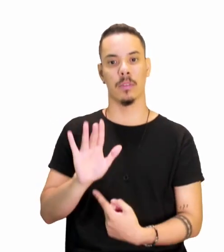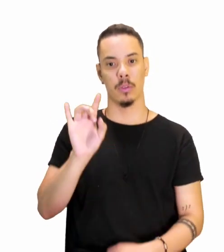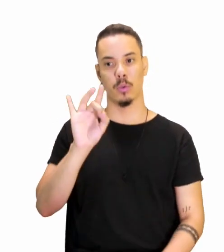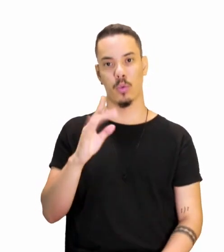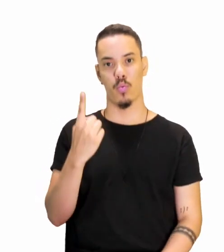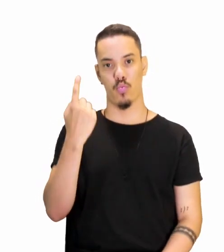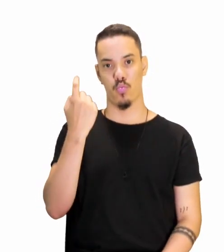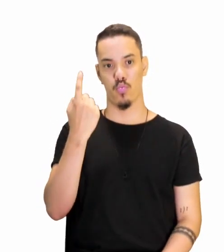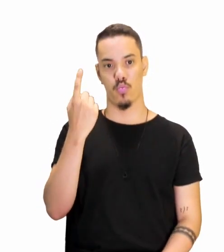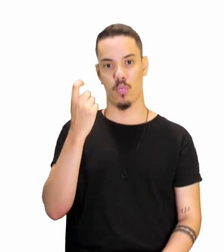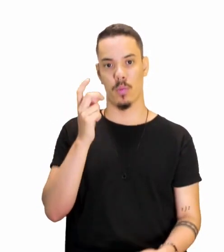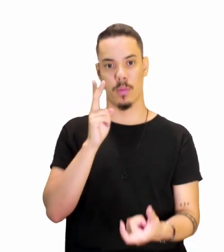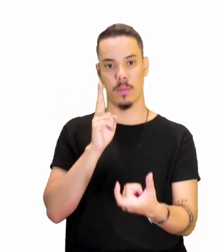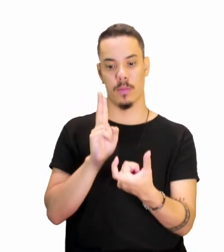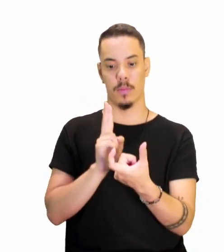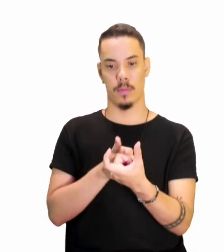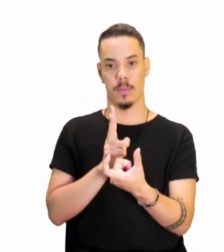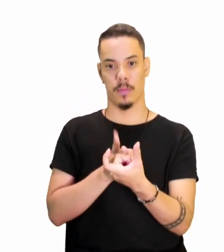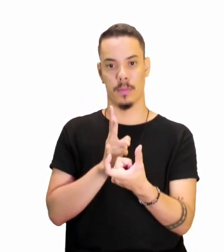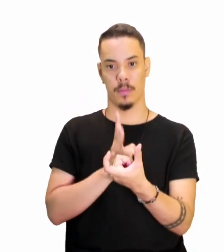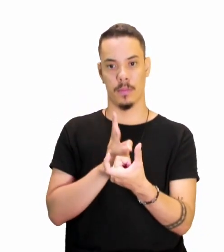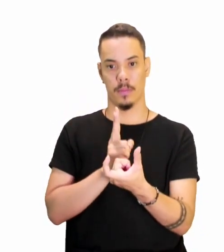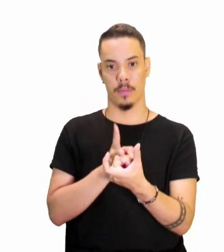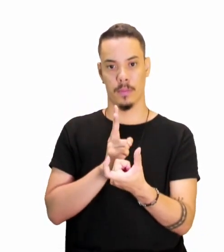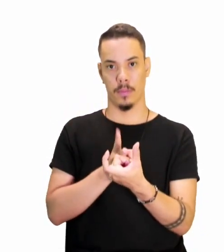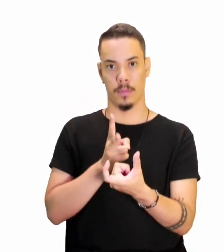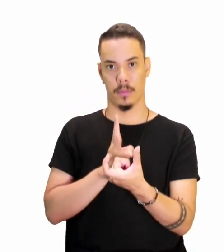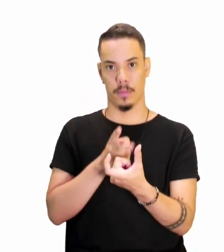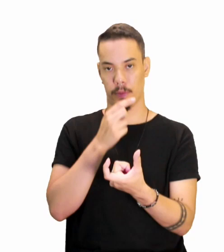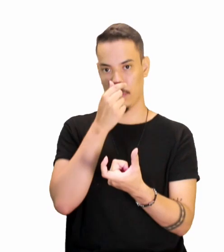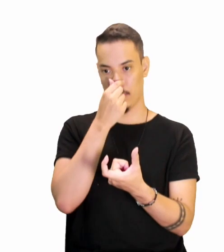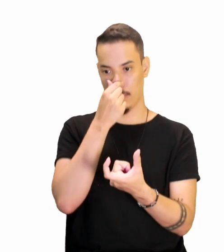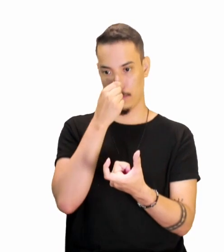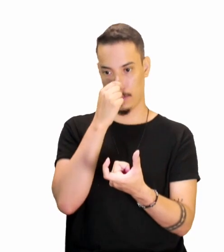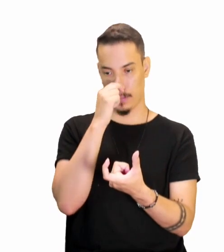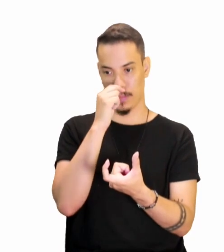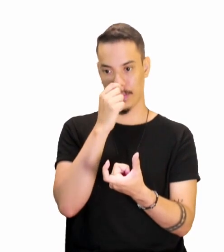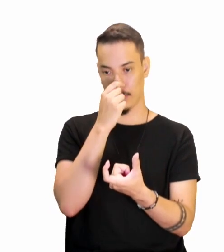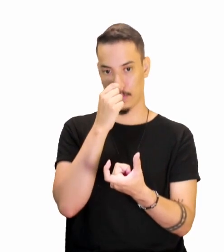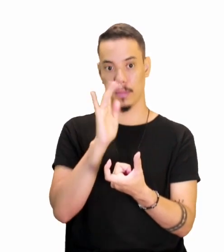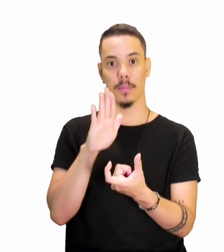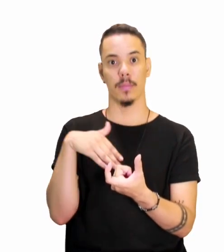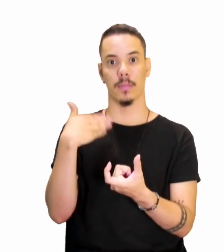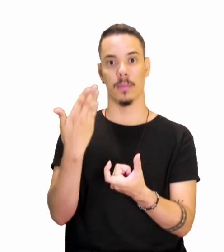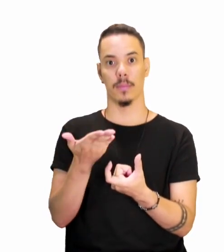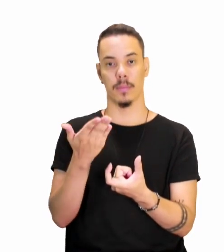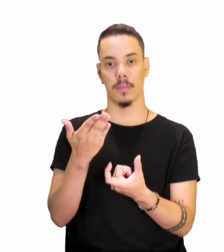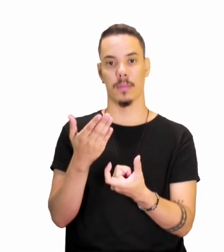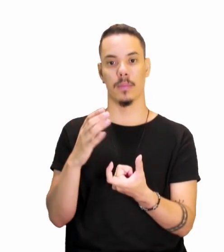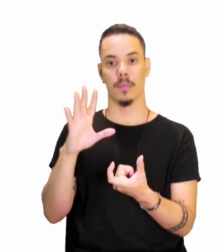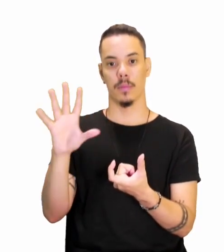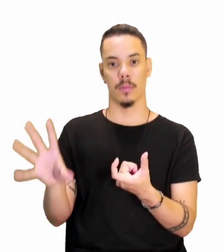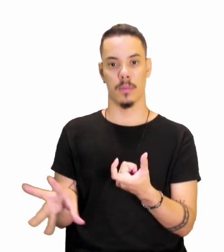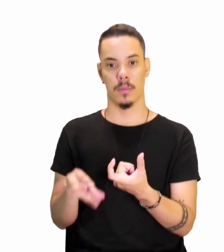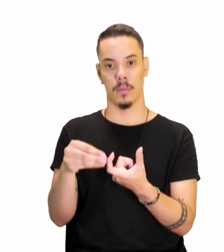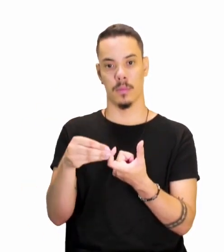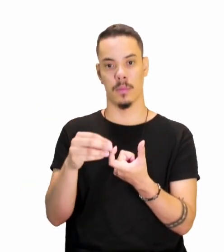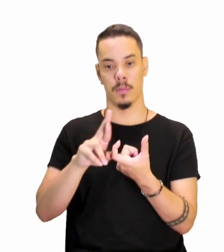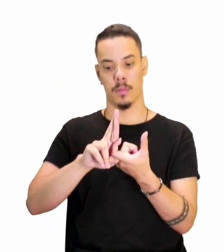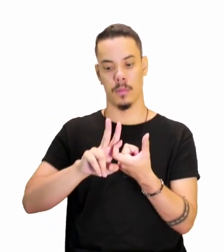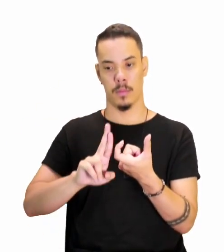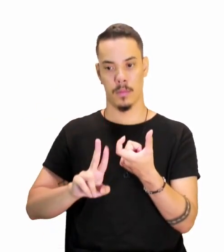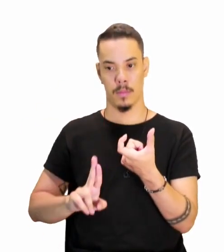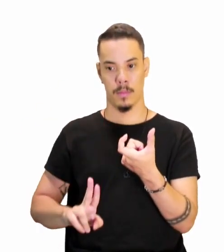um radical, tá? Um radical. Quando que é composto? Apresenta mais de